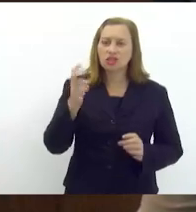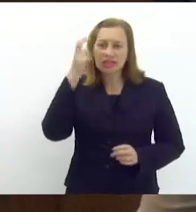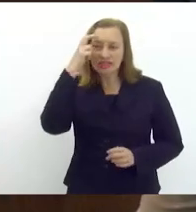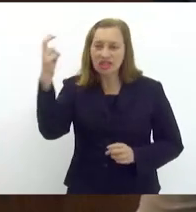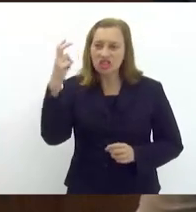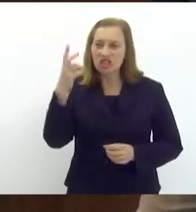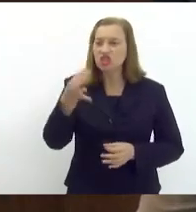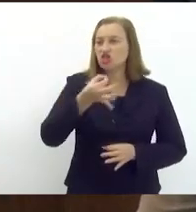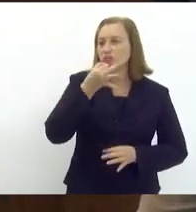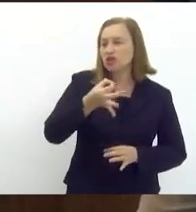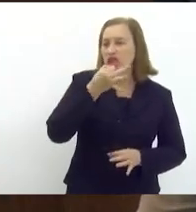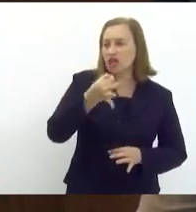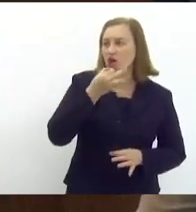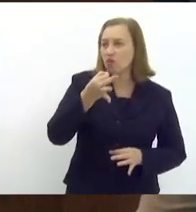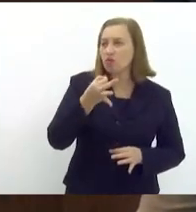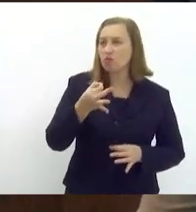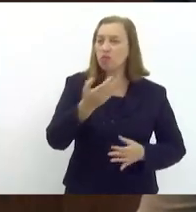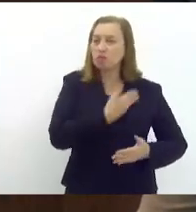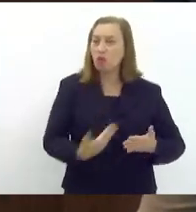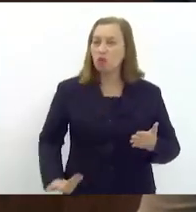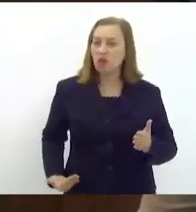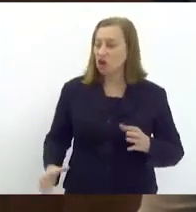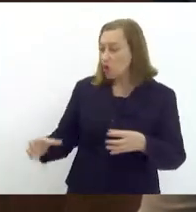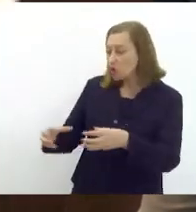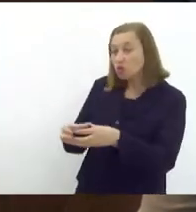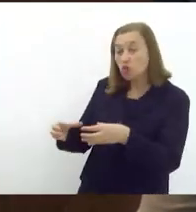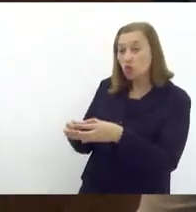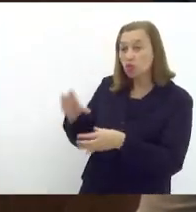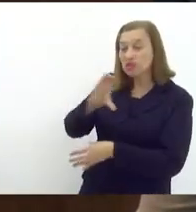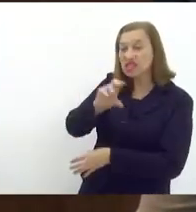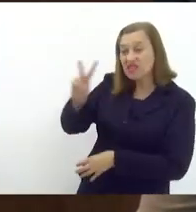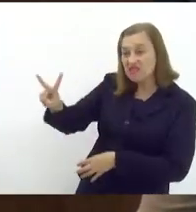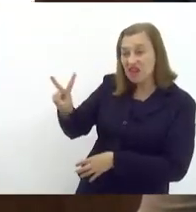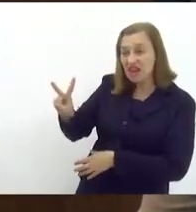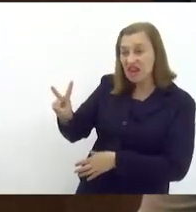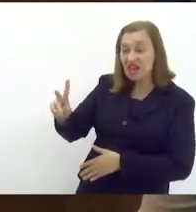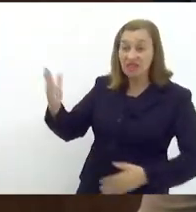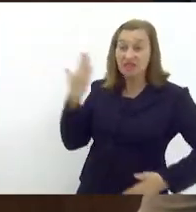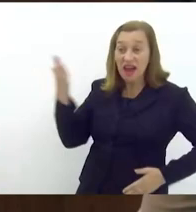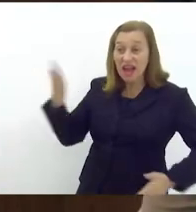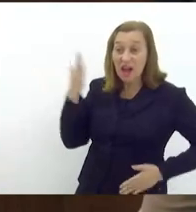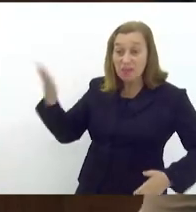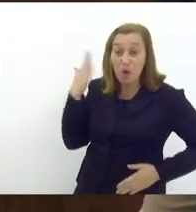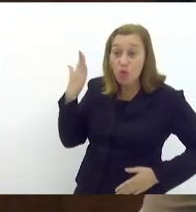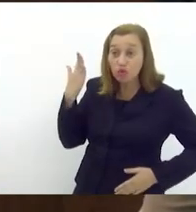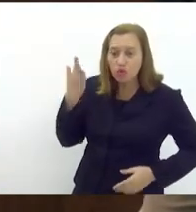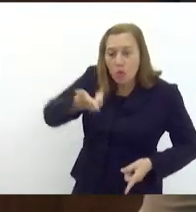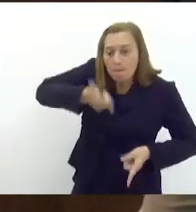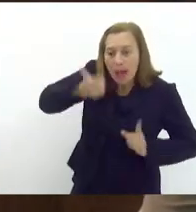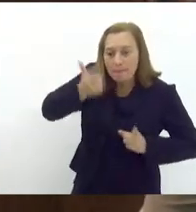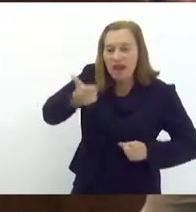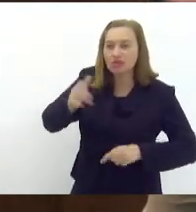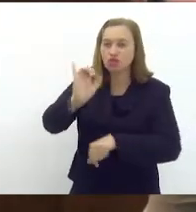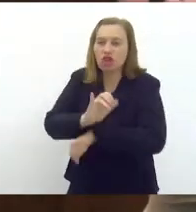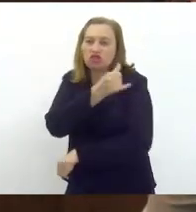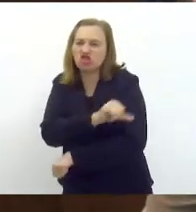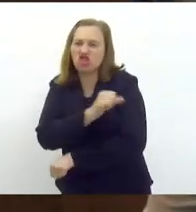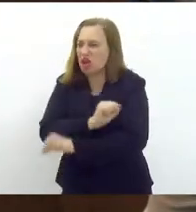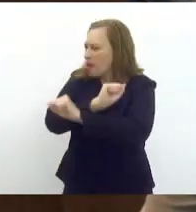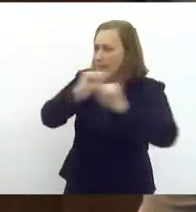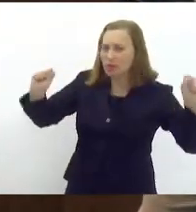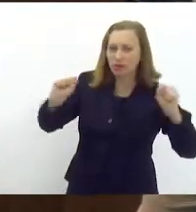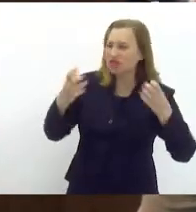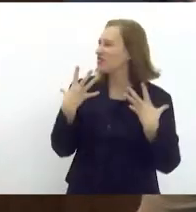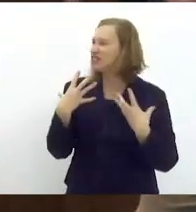do Comando Vermelho desses vagabundos que vivem aterrorizar o cidadão de bem no estado do Rio de Janeiro não é possível